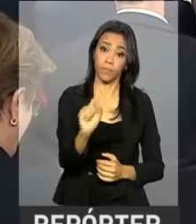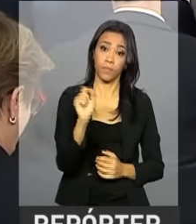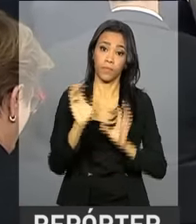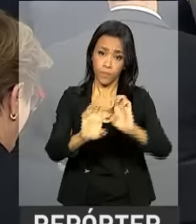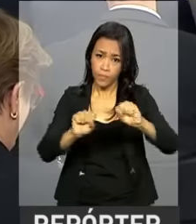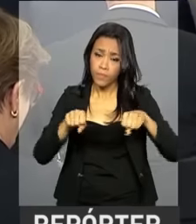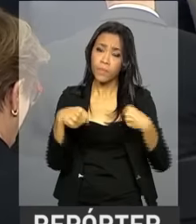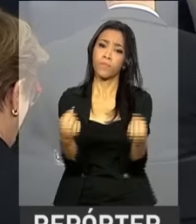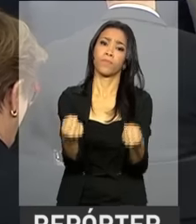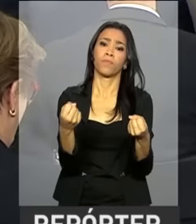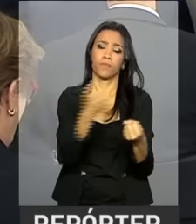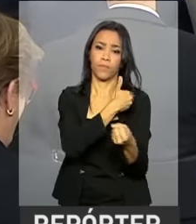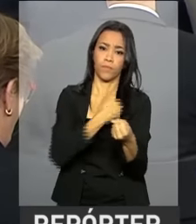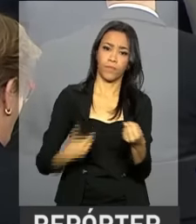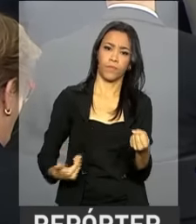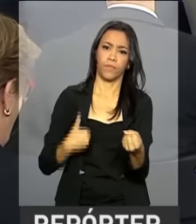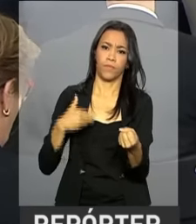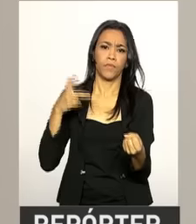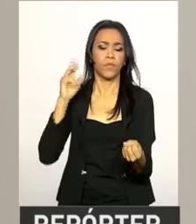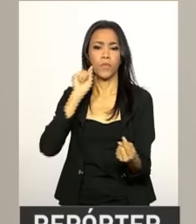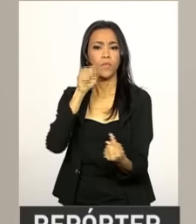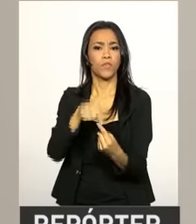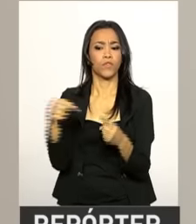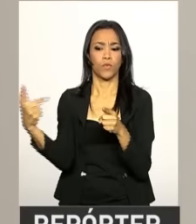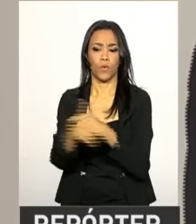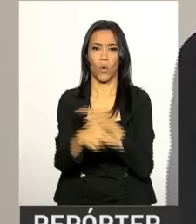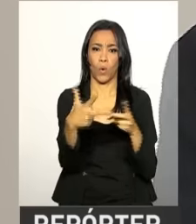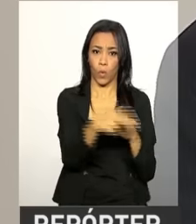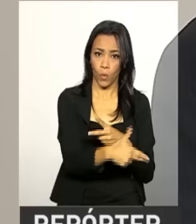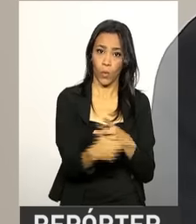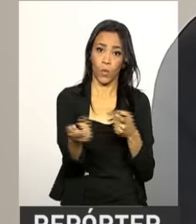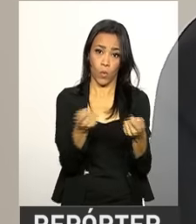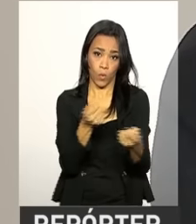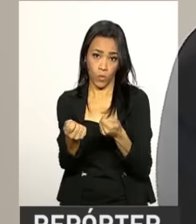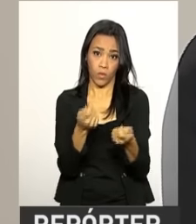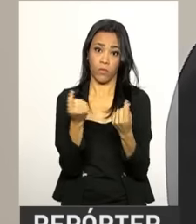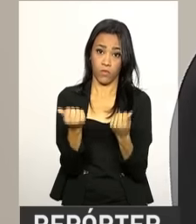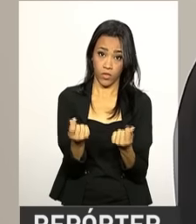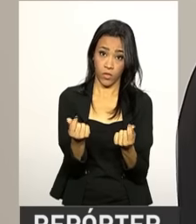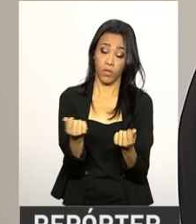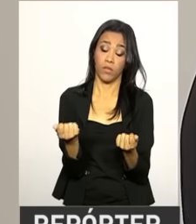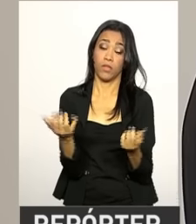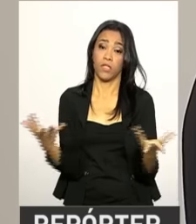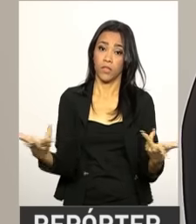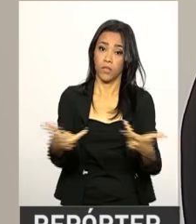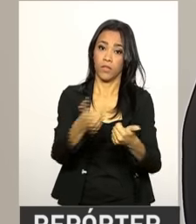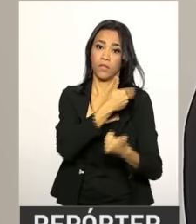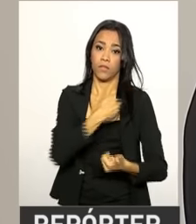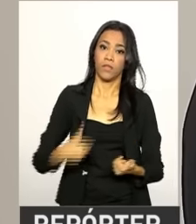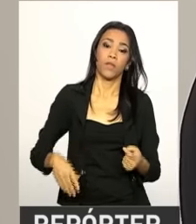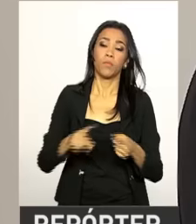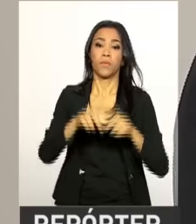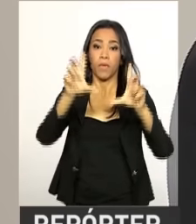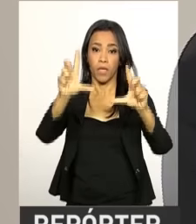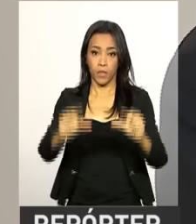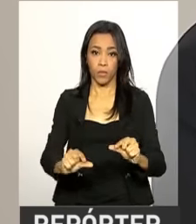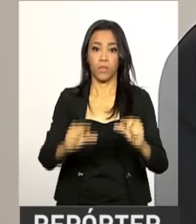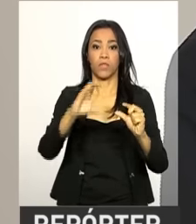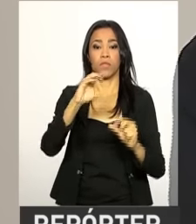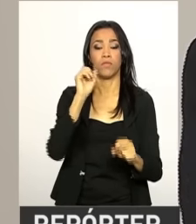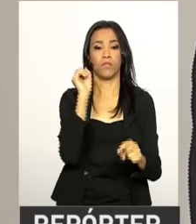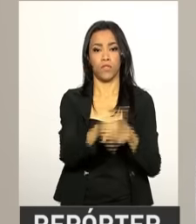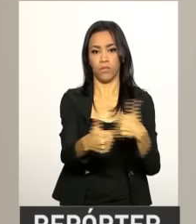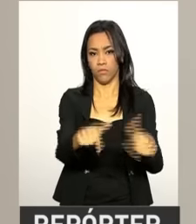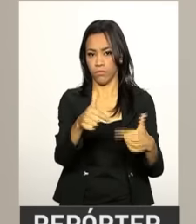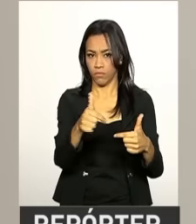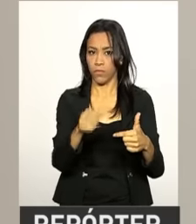esforços que o governo vem fazendo para cortar gastos e dar mais eficiência ao Estado, como a redução de cargos comissionados e a proposta